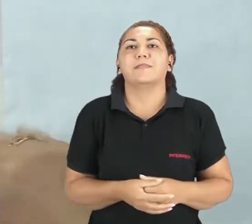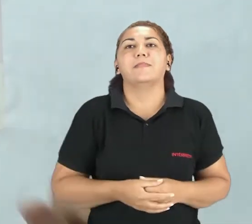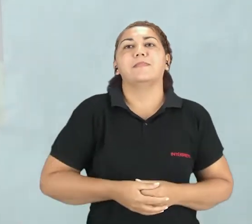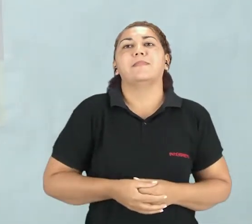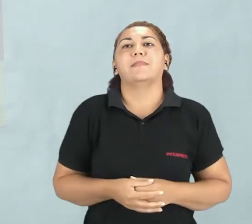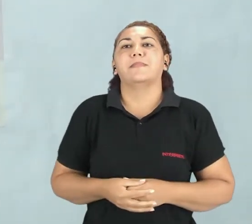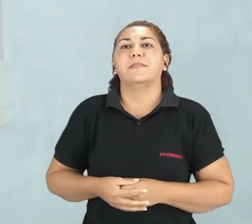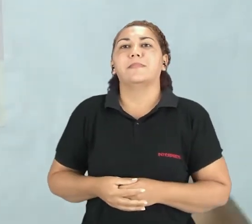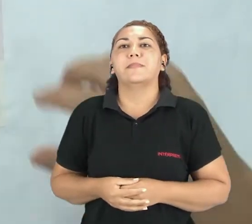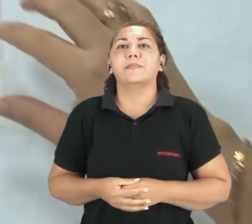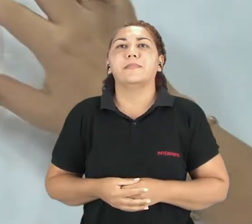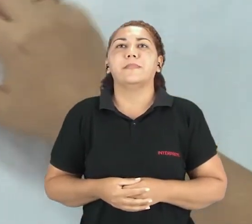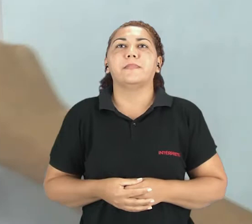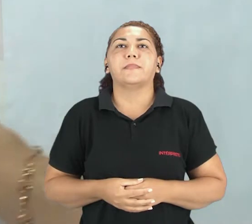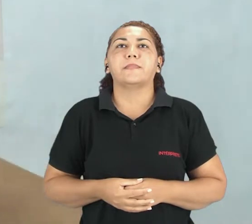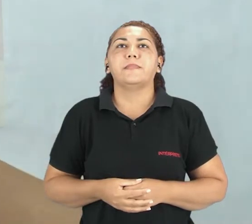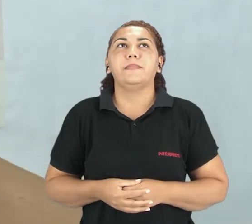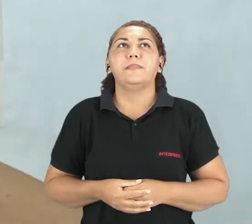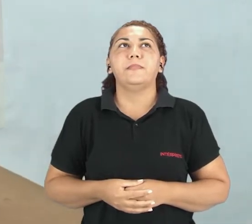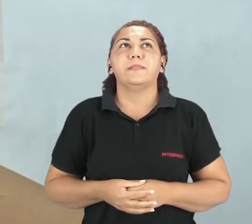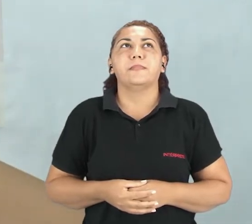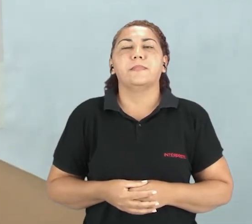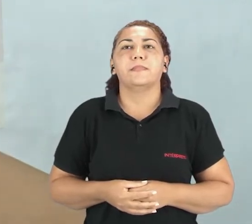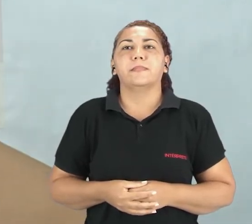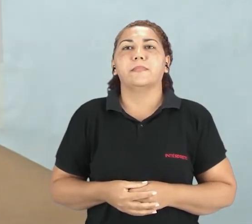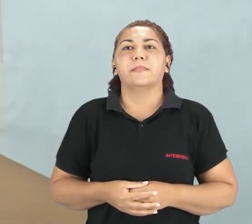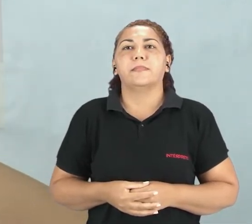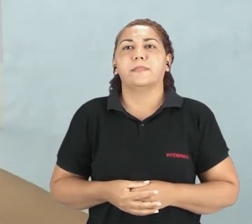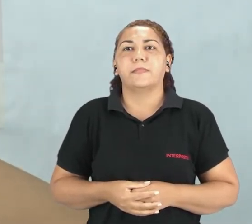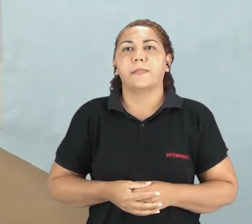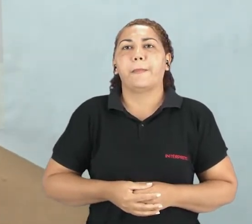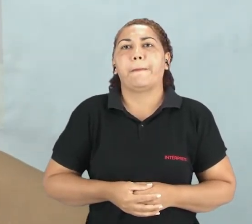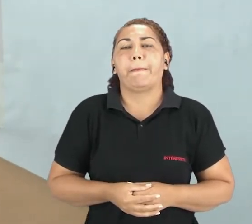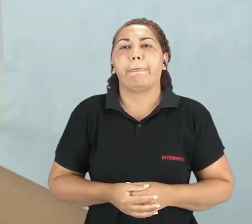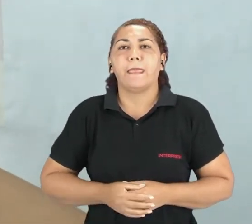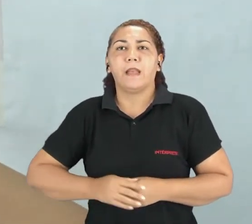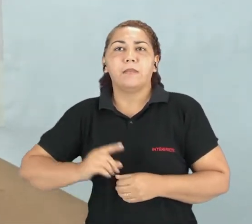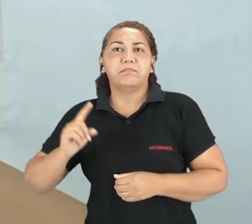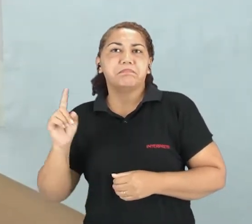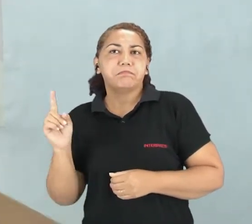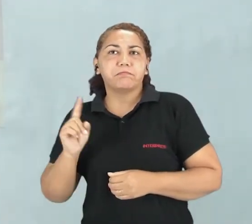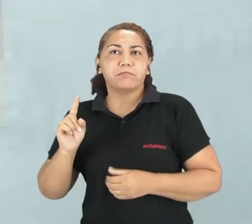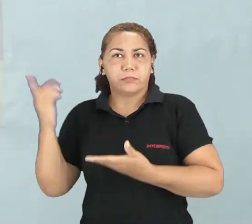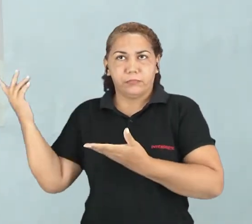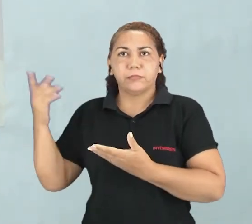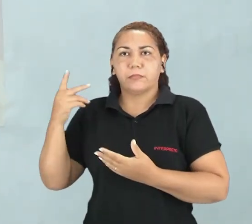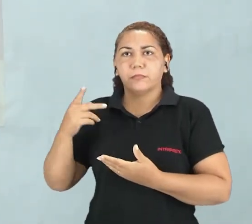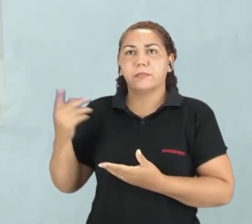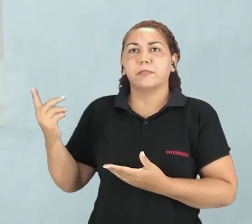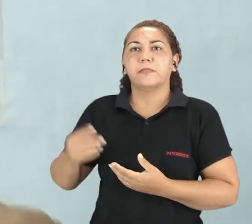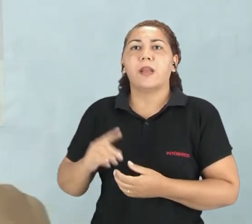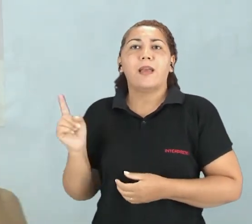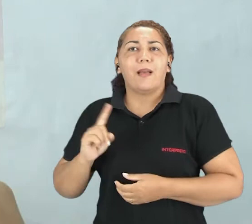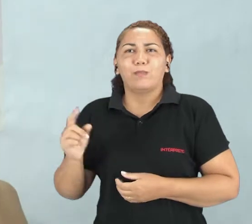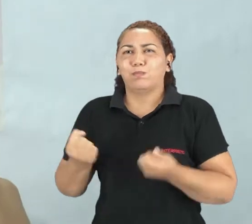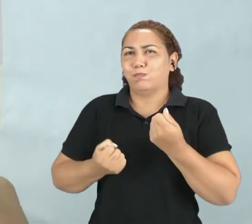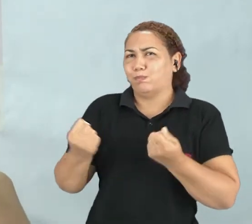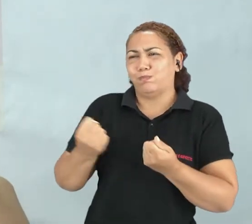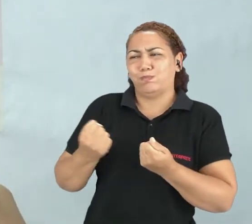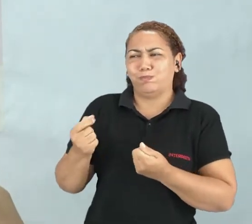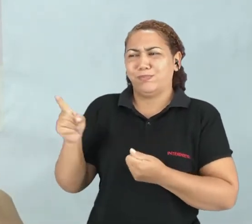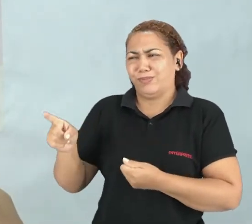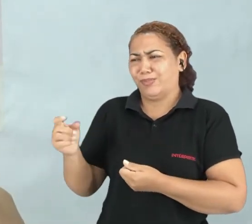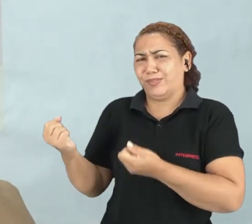Essa aqui, ó. Olha o que diz, ó. Não era exatamente esse tipo de carrinho que eu queria ganhar. Olha a cara dele,